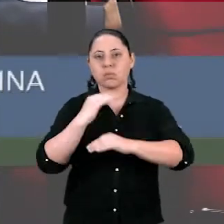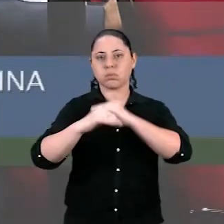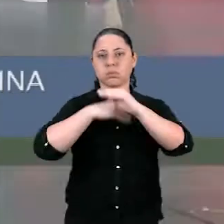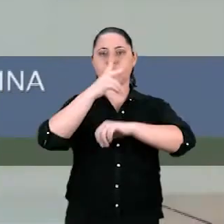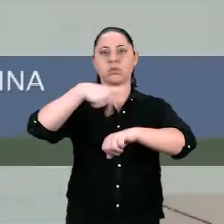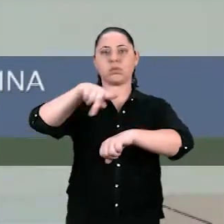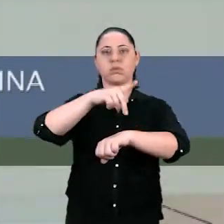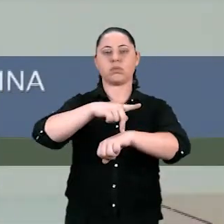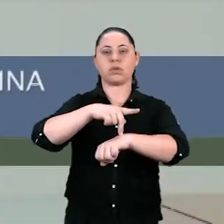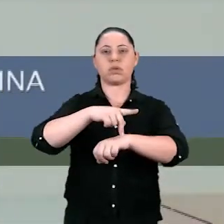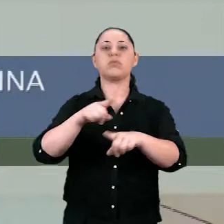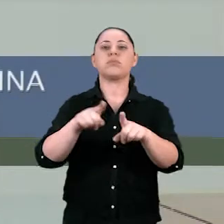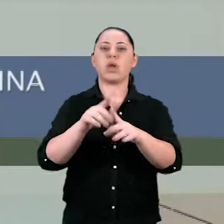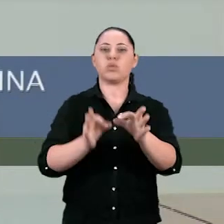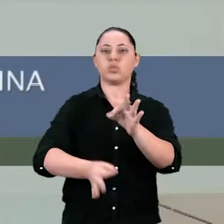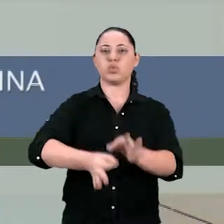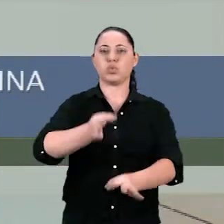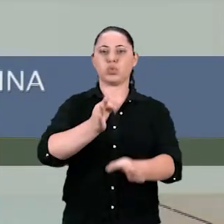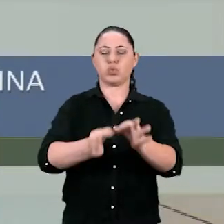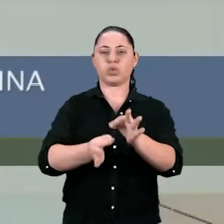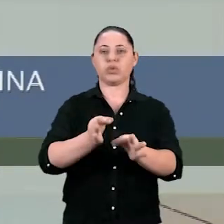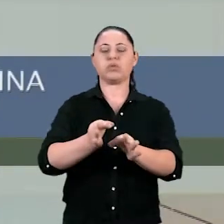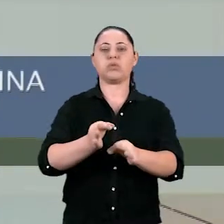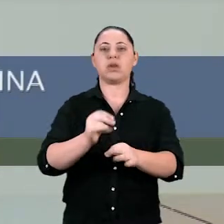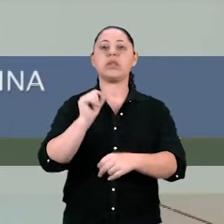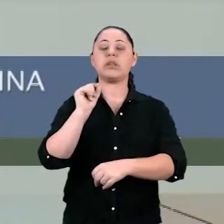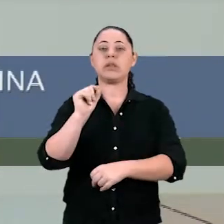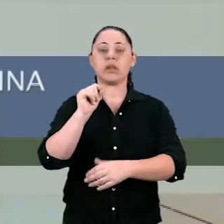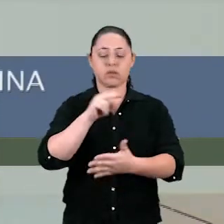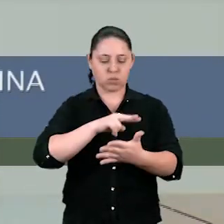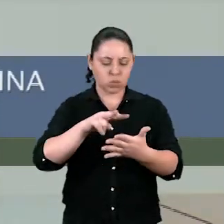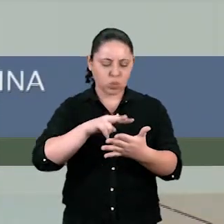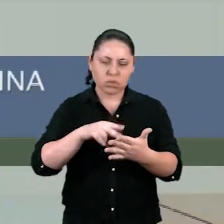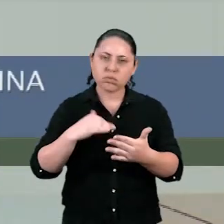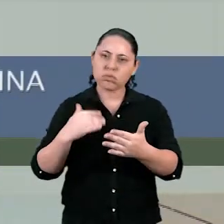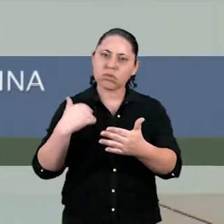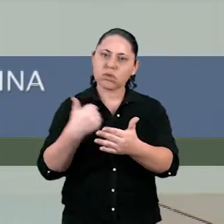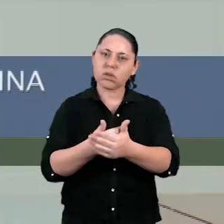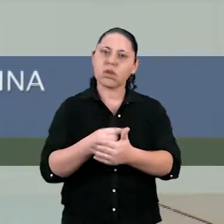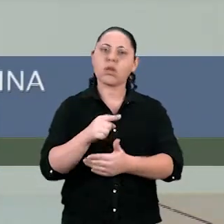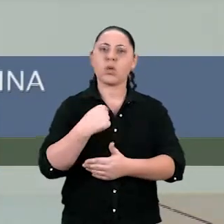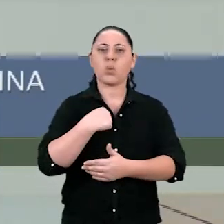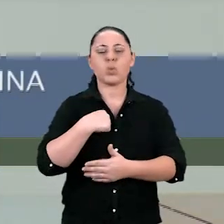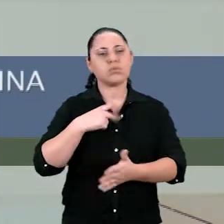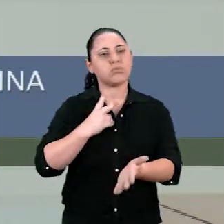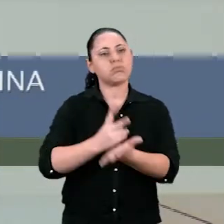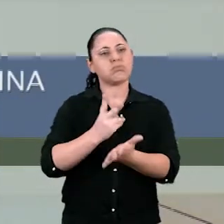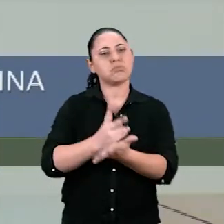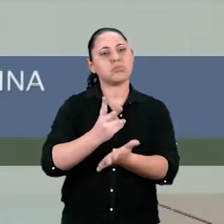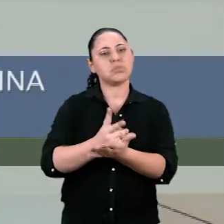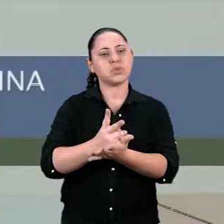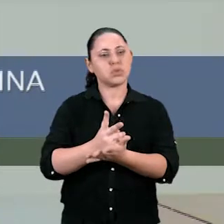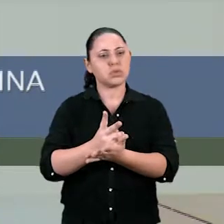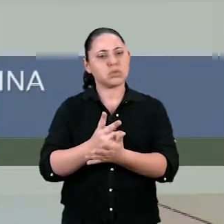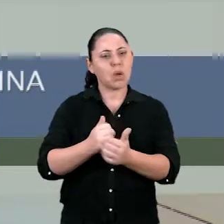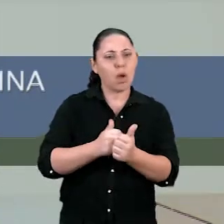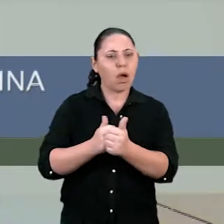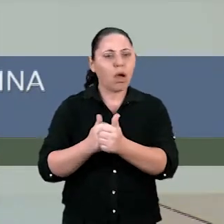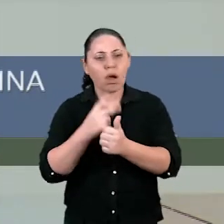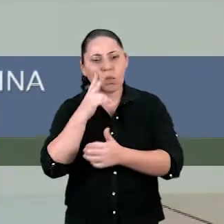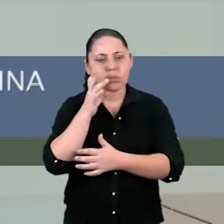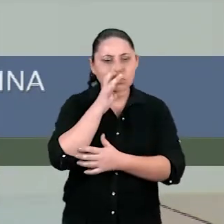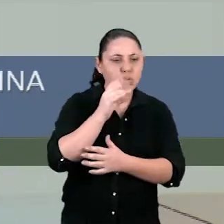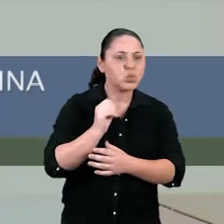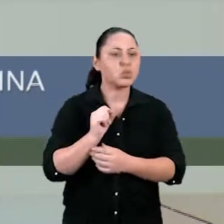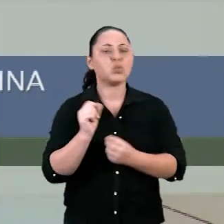principalmente para os magistrados, né, que vêm acompanhando tudo aquilo que o senhor tem